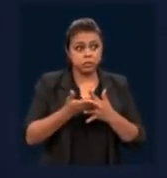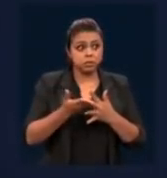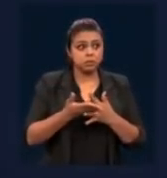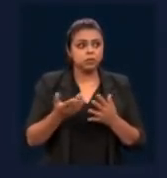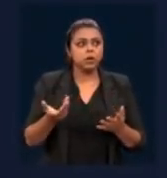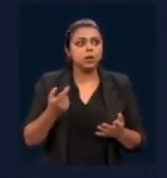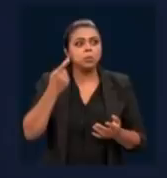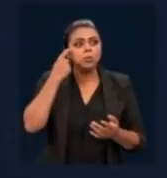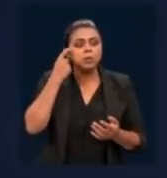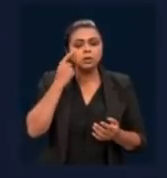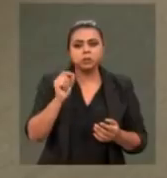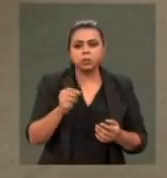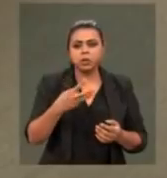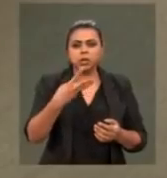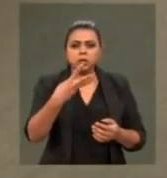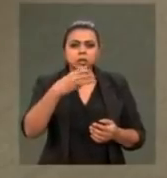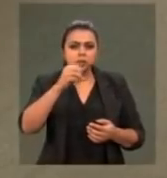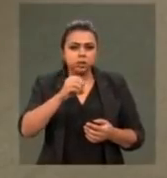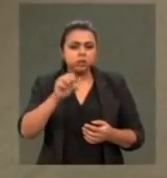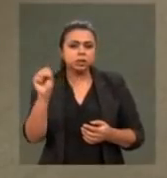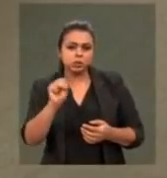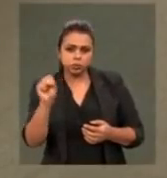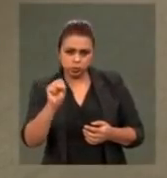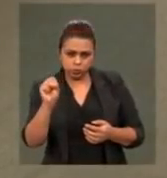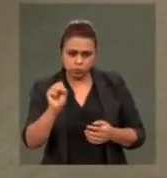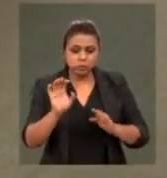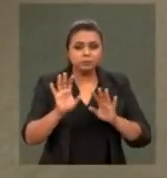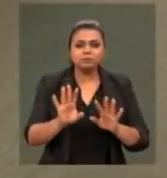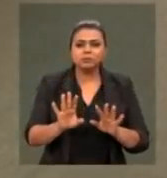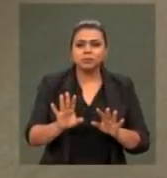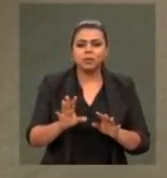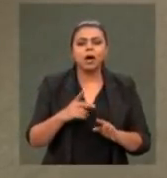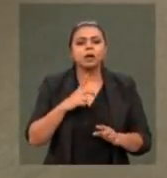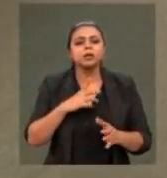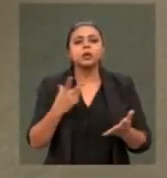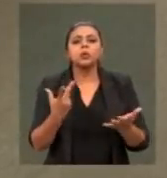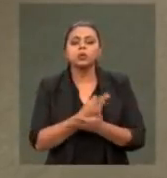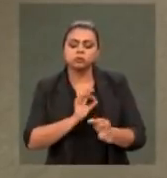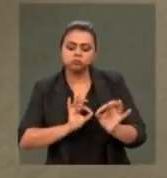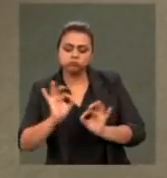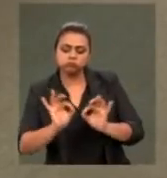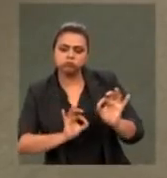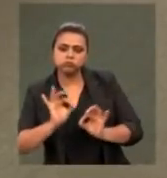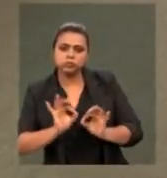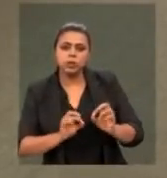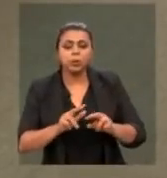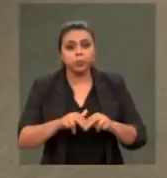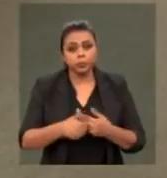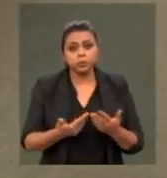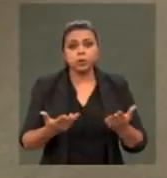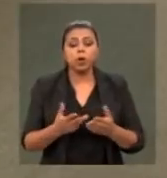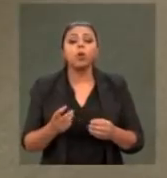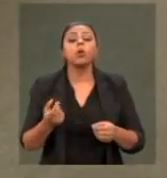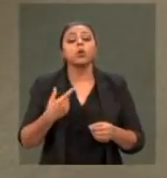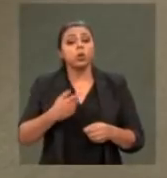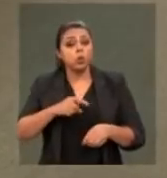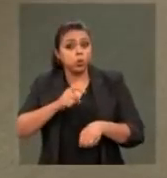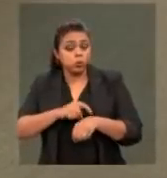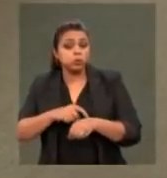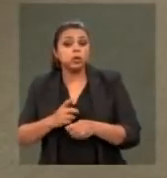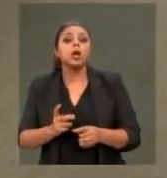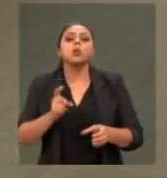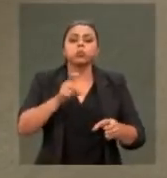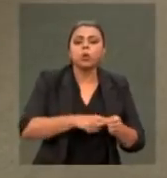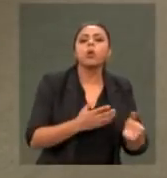aventar a possibilidade de aumentar em 30 segundos o tempo da consideração final mas houve uma nova afinação do debate e agora o tempo volta ao plano inicial